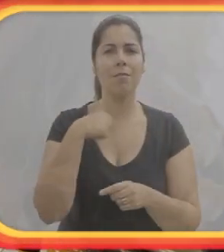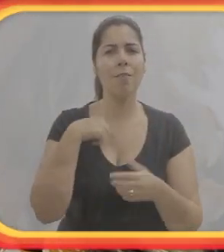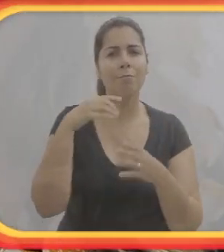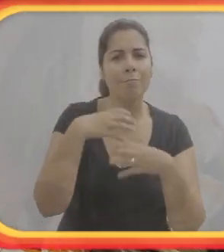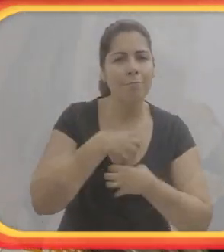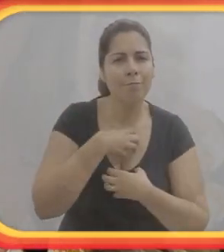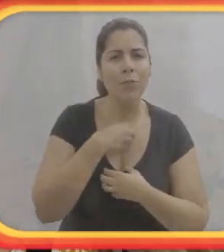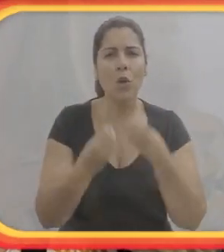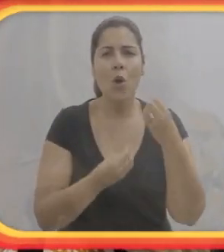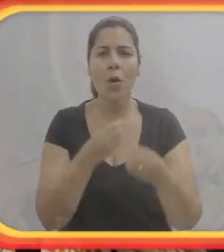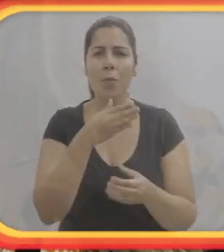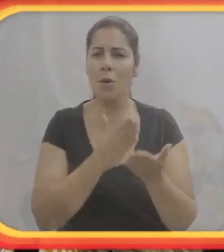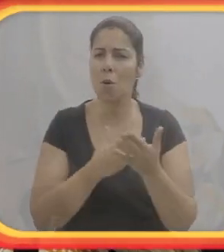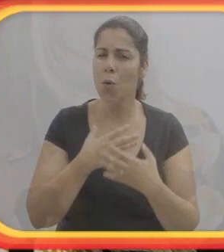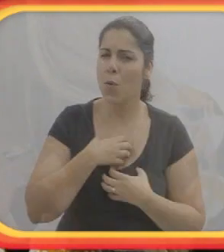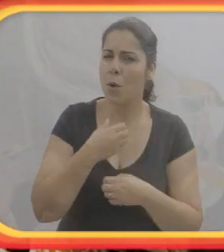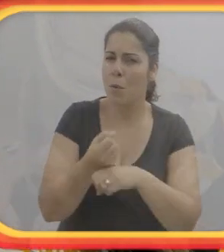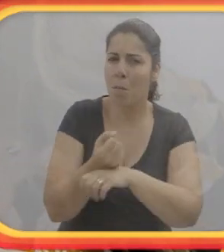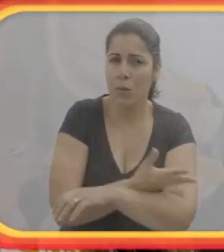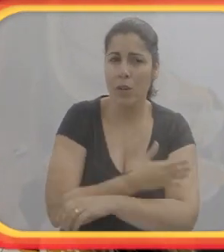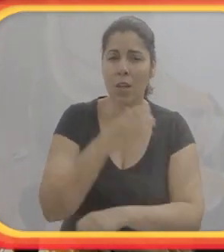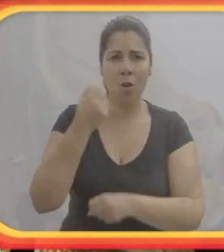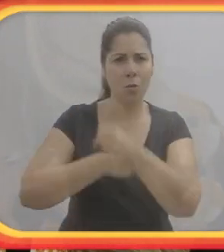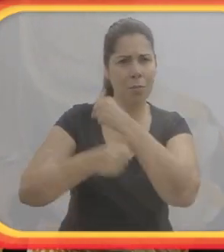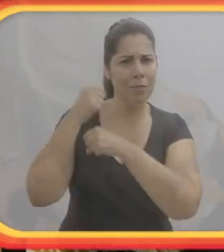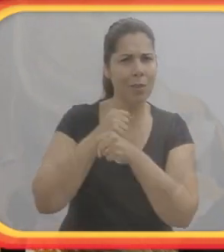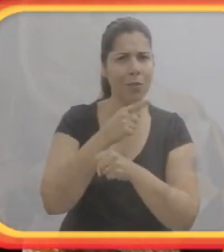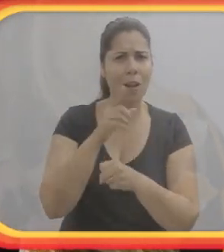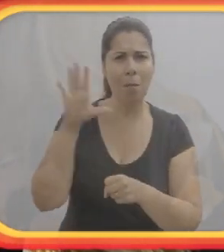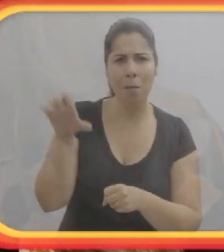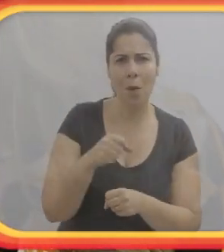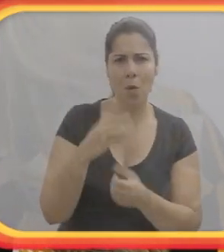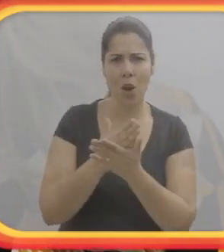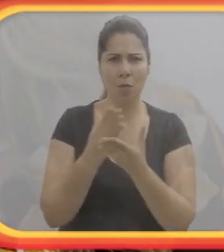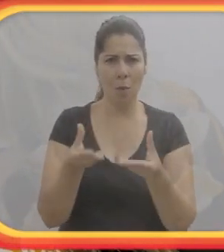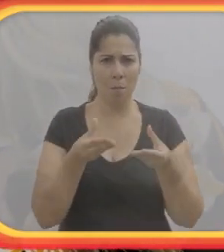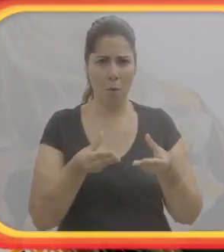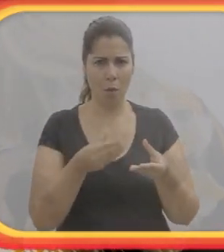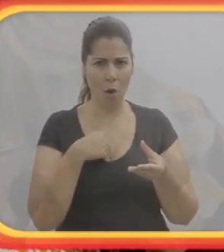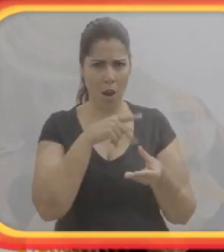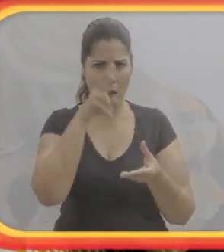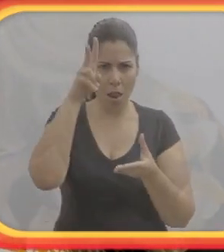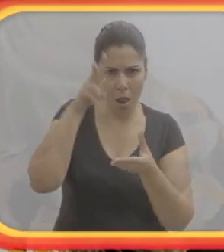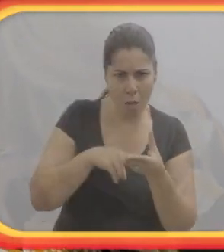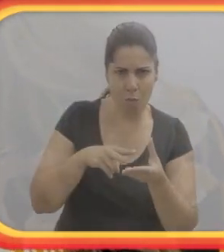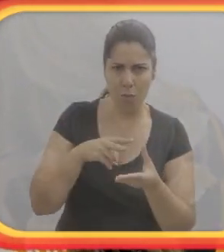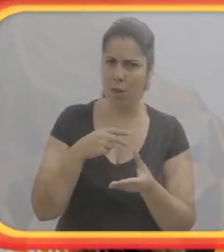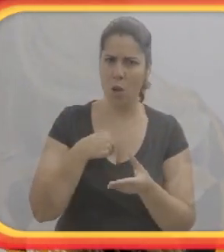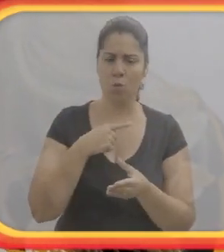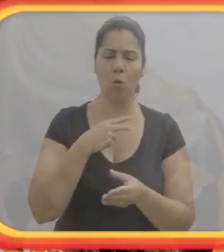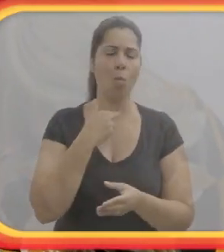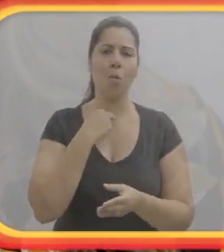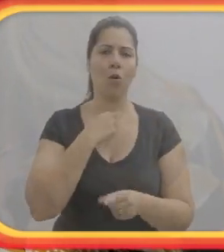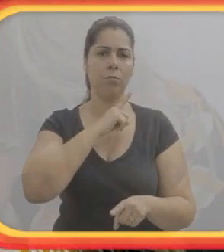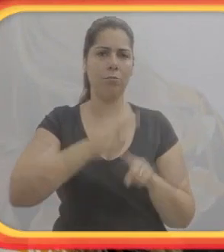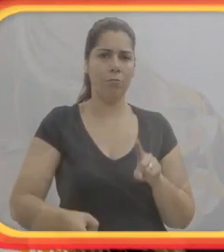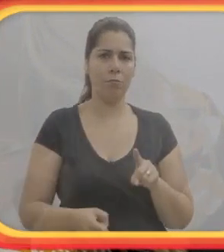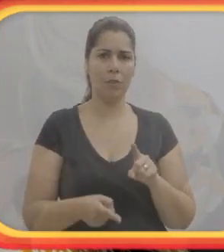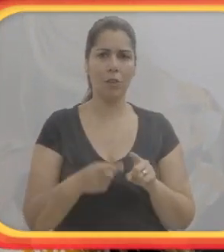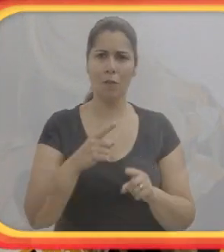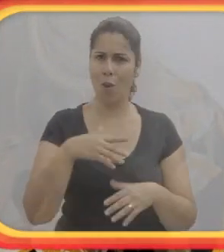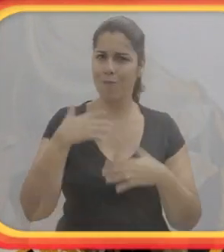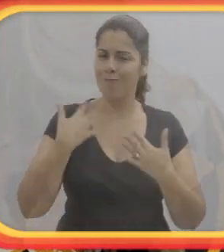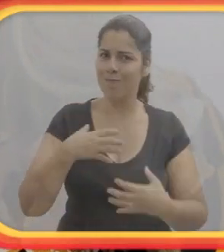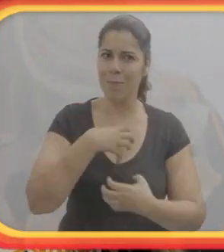sabia que ele tinha, né, que ele era um dos personagens. E agora ele já tem uma compreensão maior, né, que